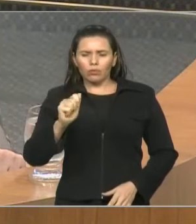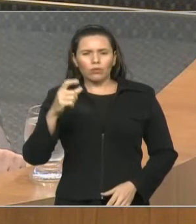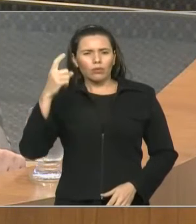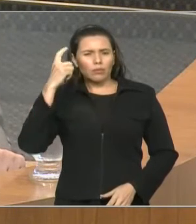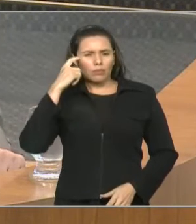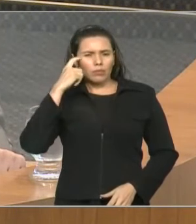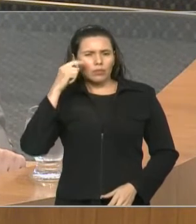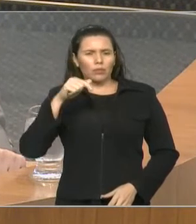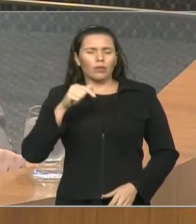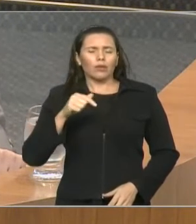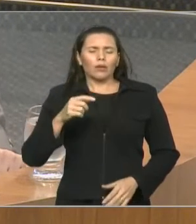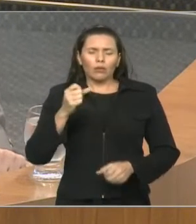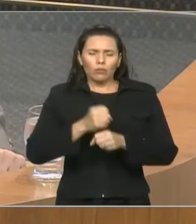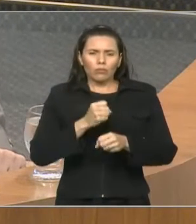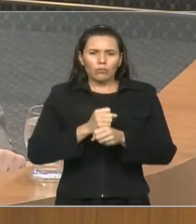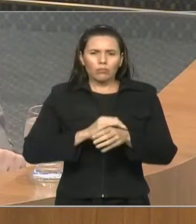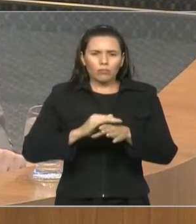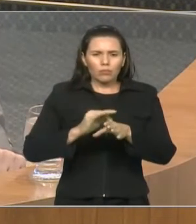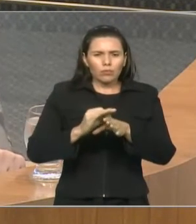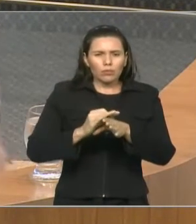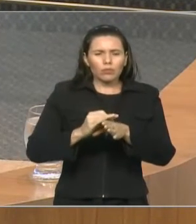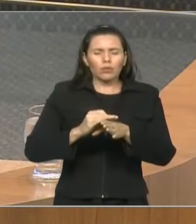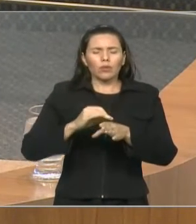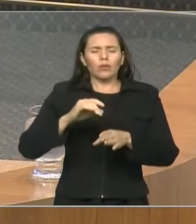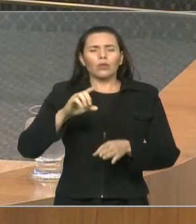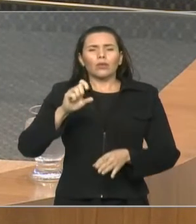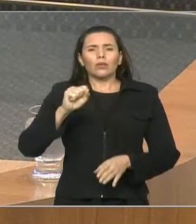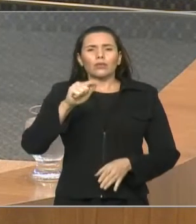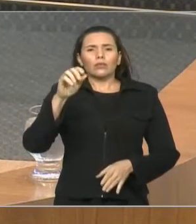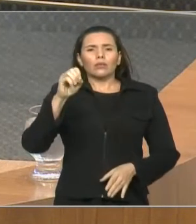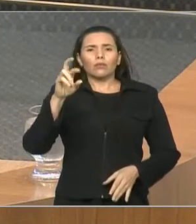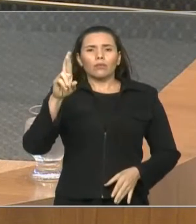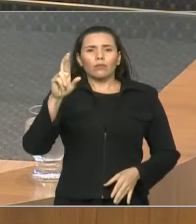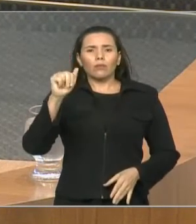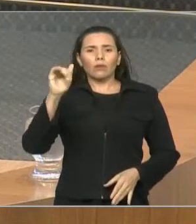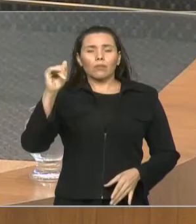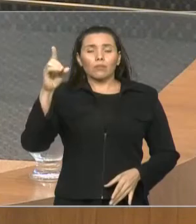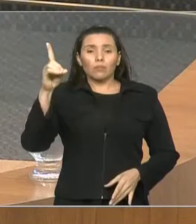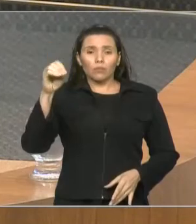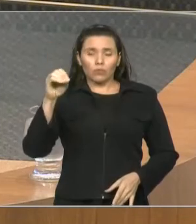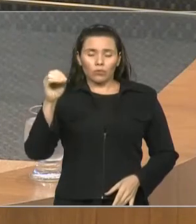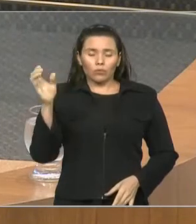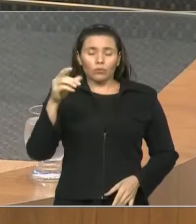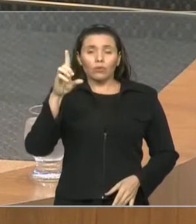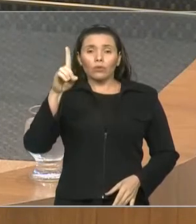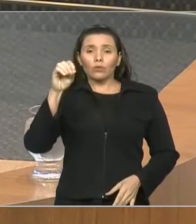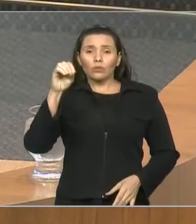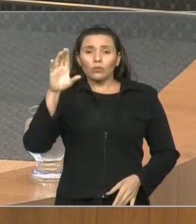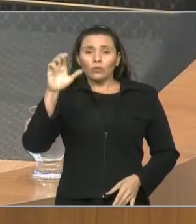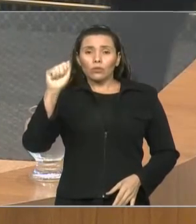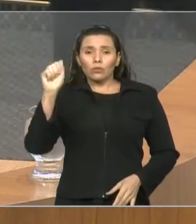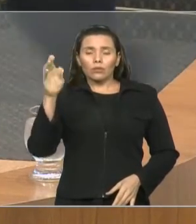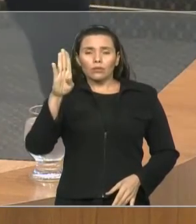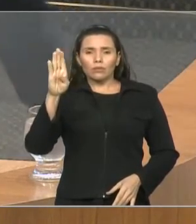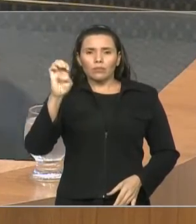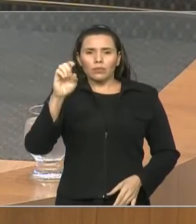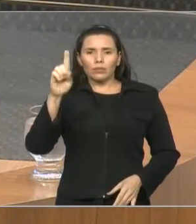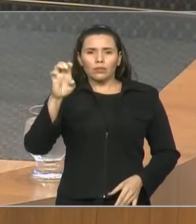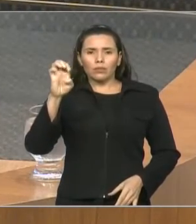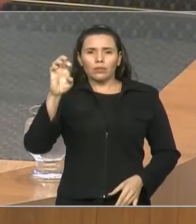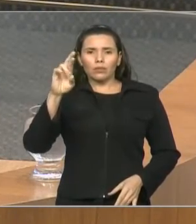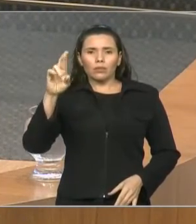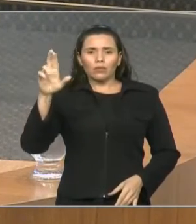Raimundo do Oca Bezerra à Barra do Corda, uma estrada tão sonhada que beneficiou e trouxe o progresso para aquelas pessoas, e